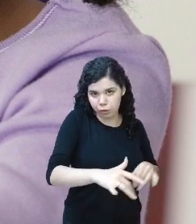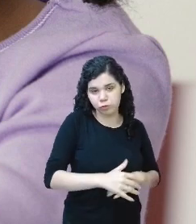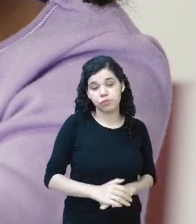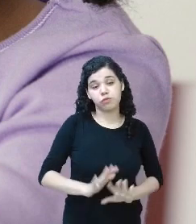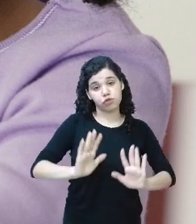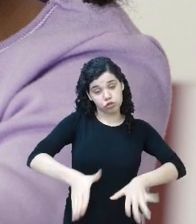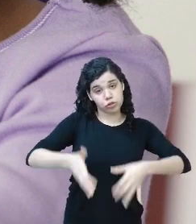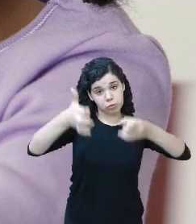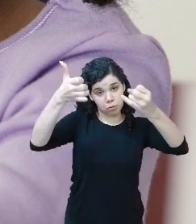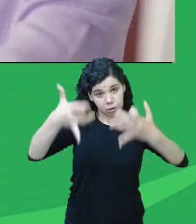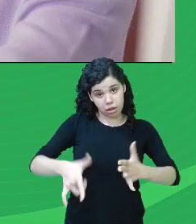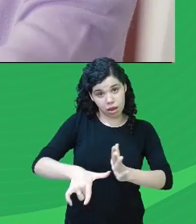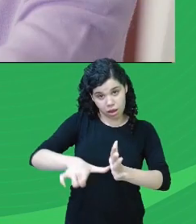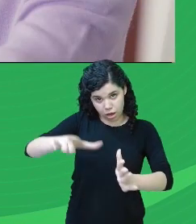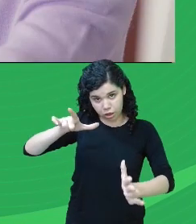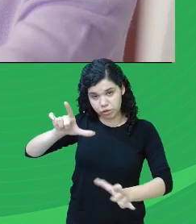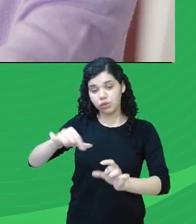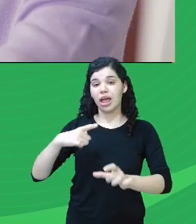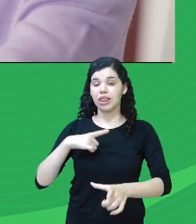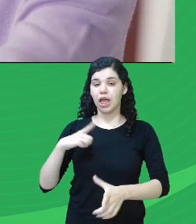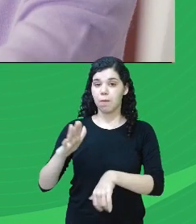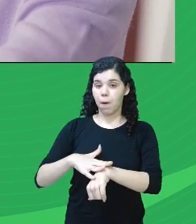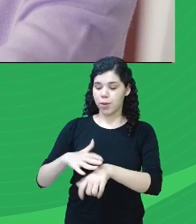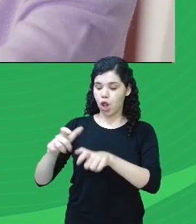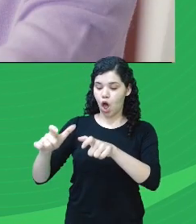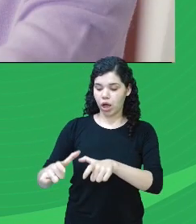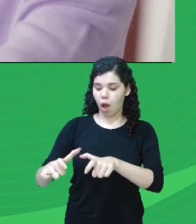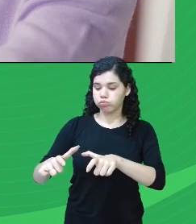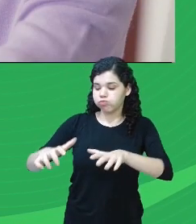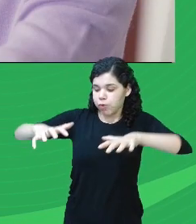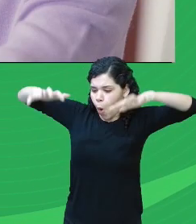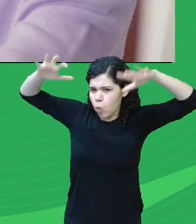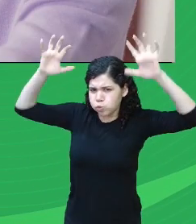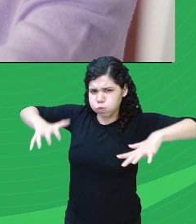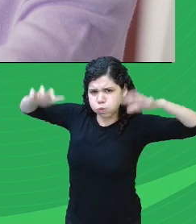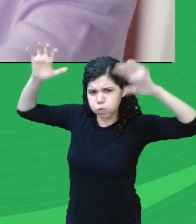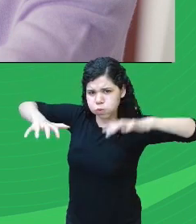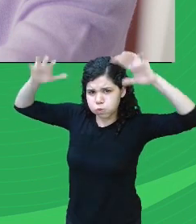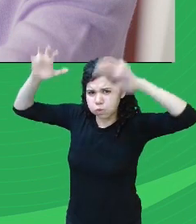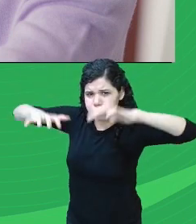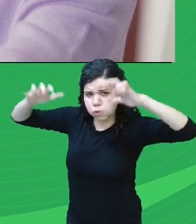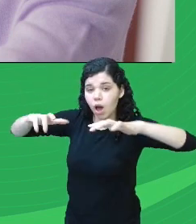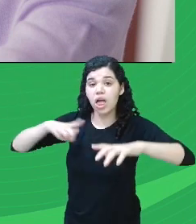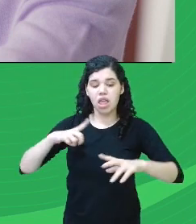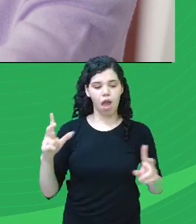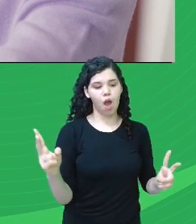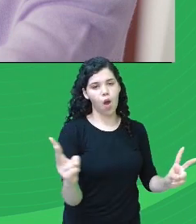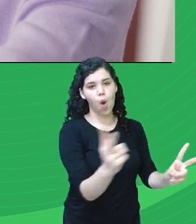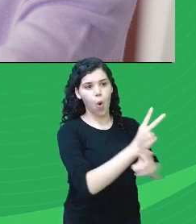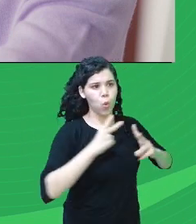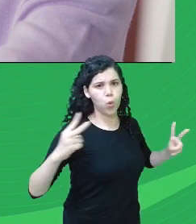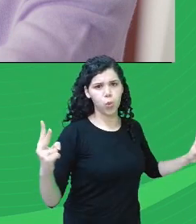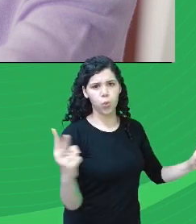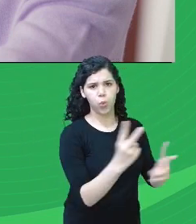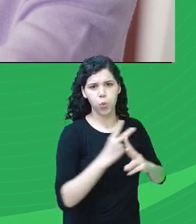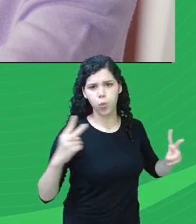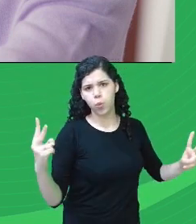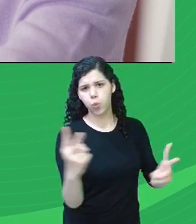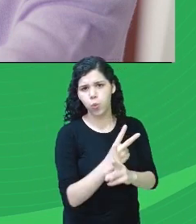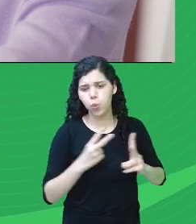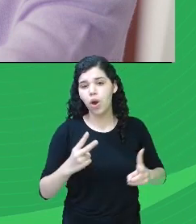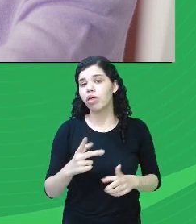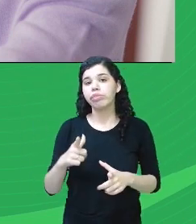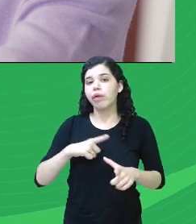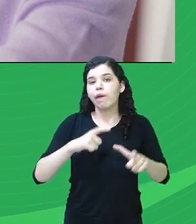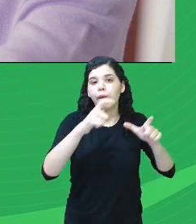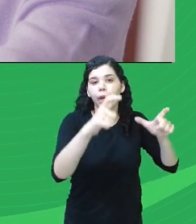eu tinha falado antes, tem lugares que chove mais, tem lugares onde o vento é mais forte, tem lugares